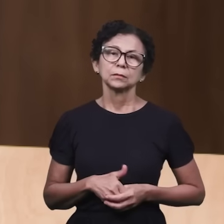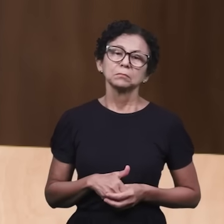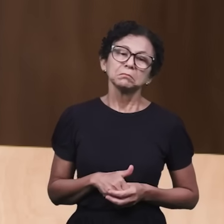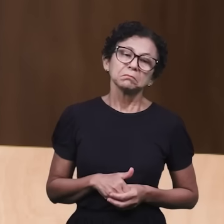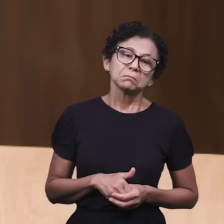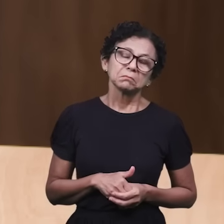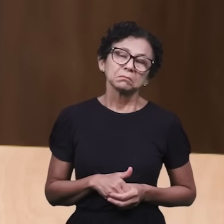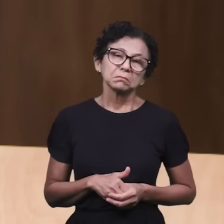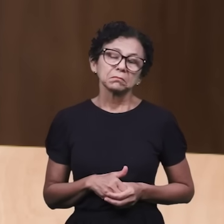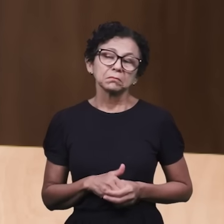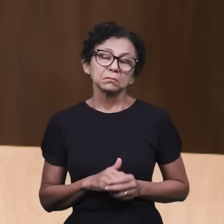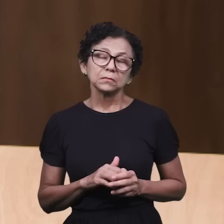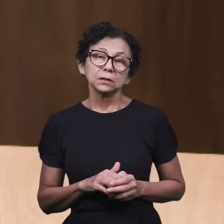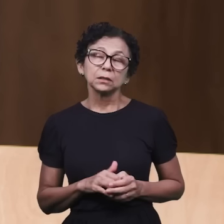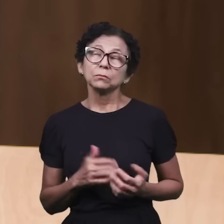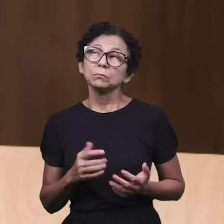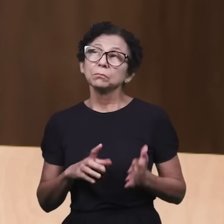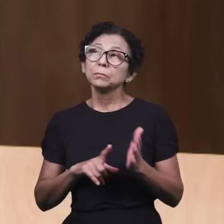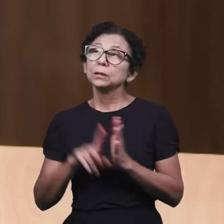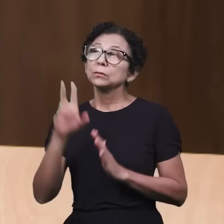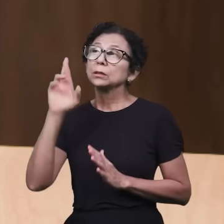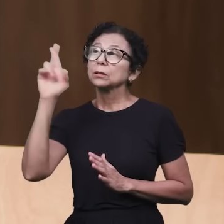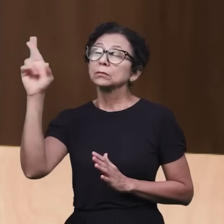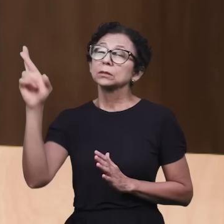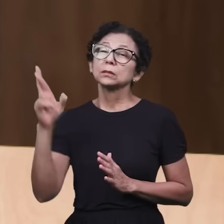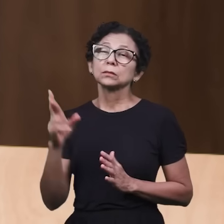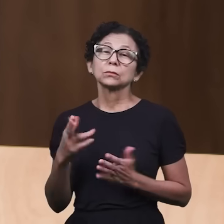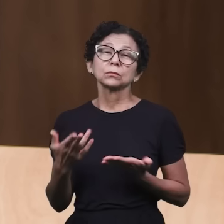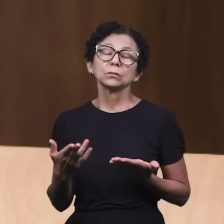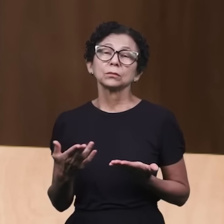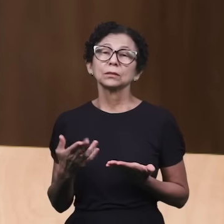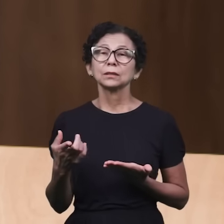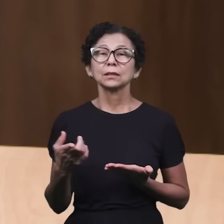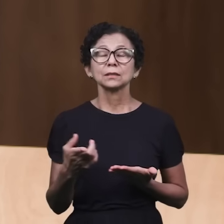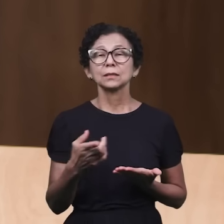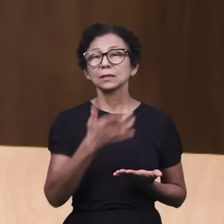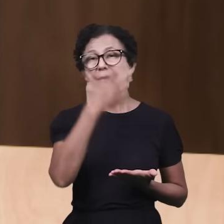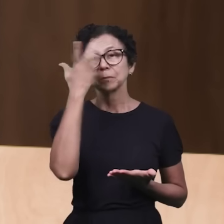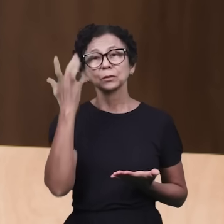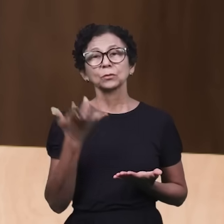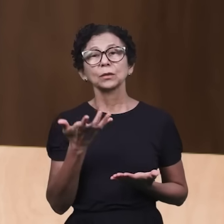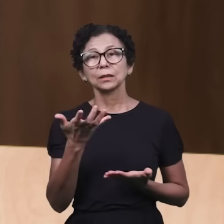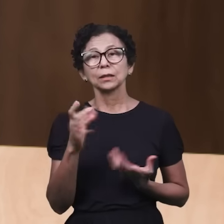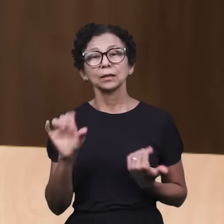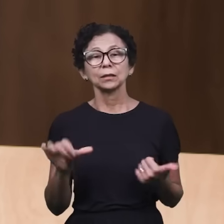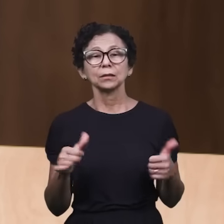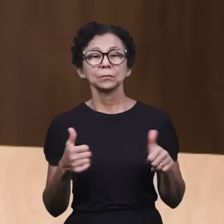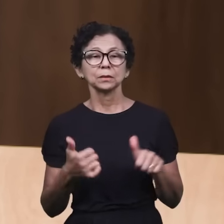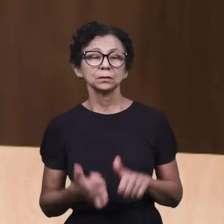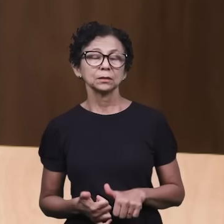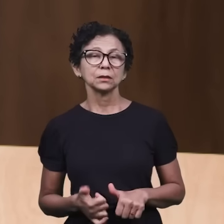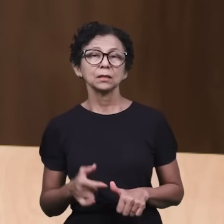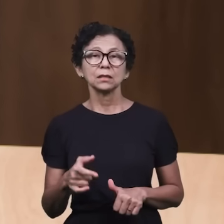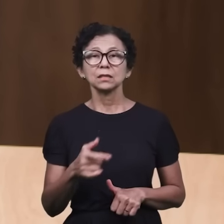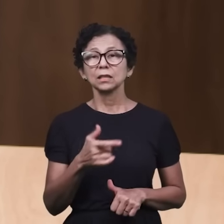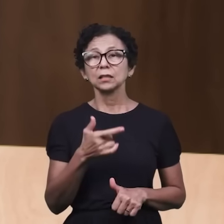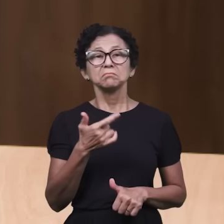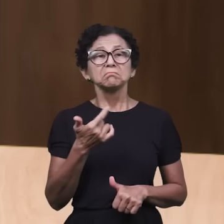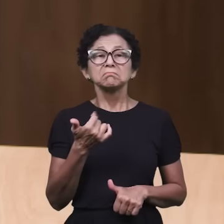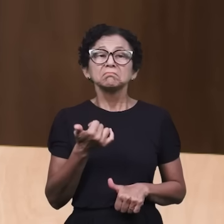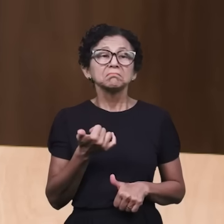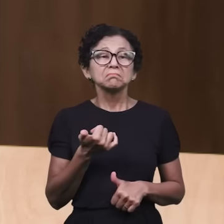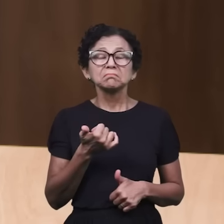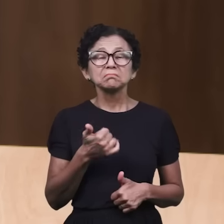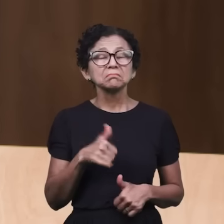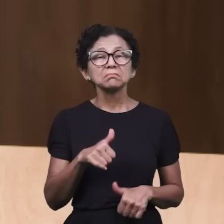antes do batismo. O batismo nas águas é uma decisão séria. Você não é de qualquer jeito. Aí quando às vezes você